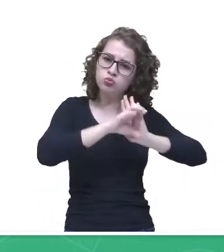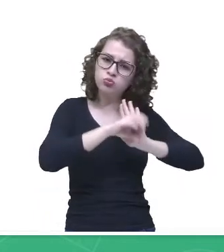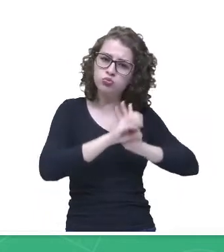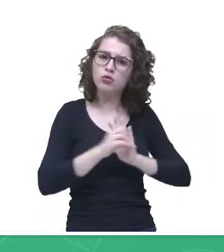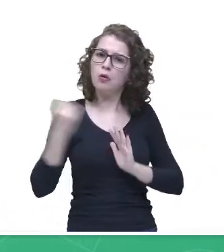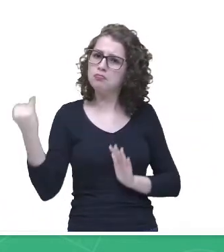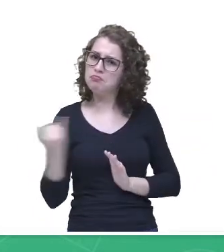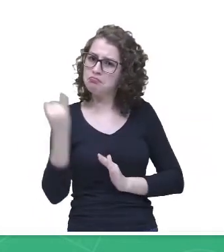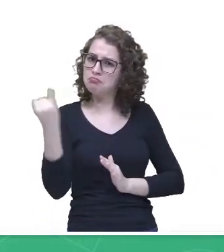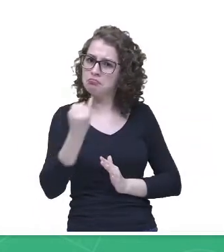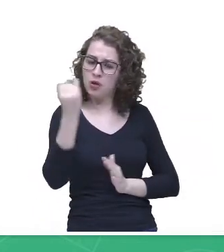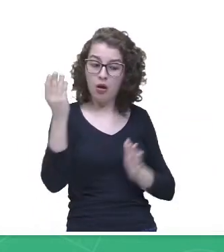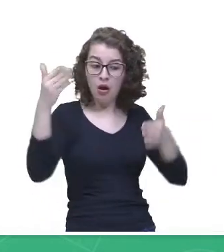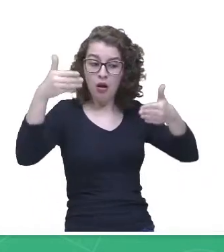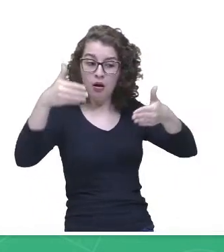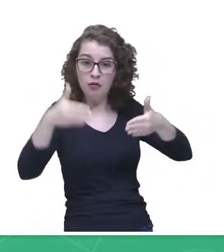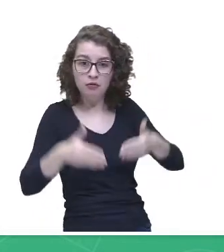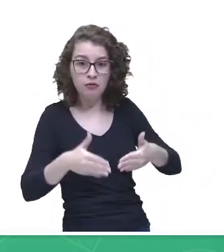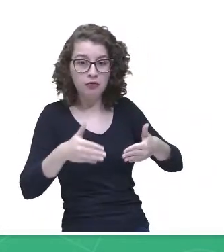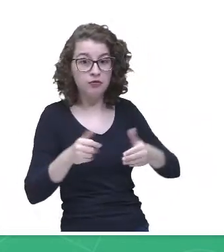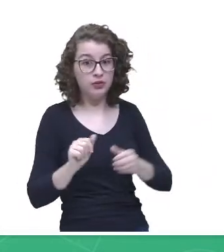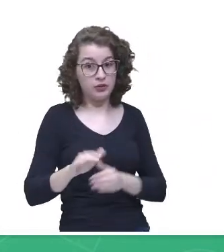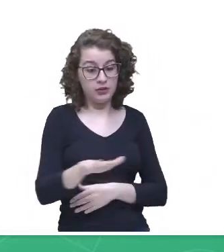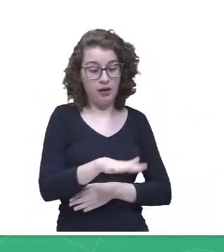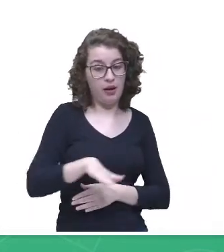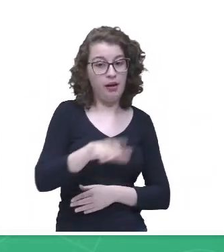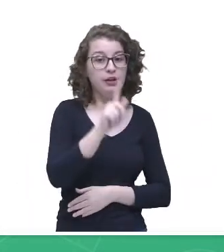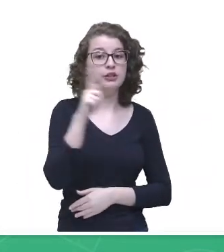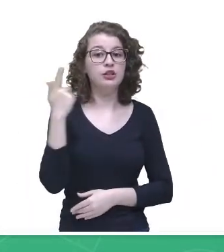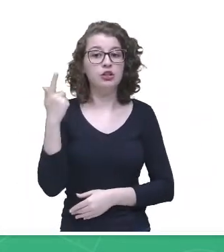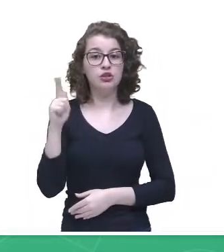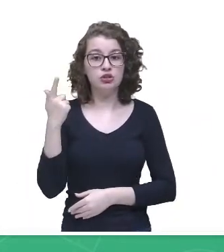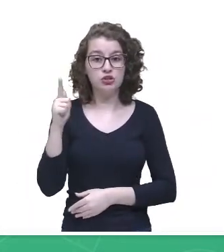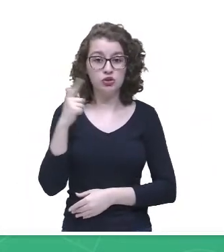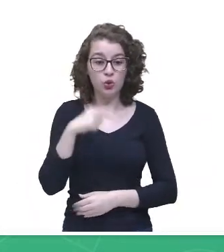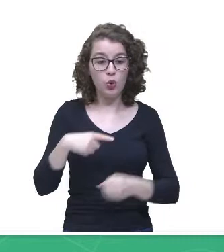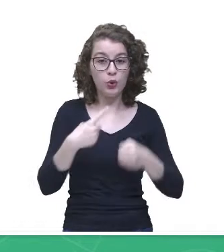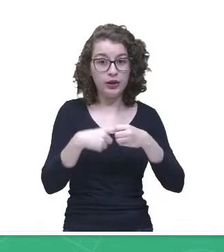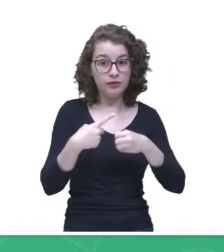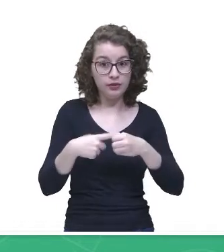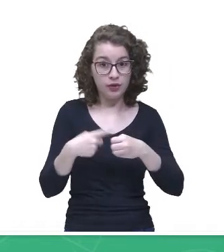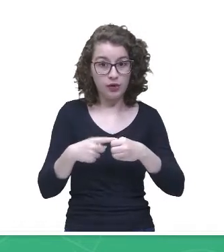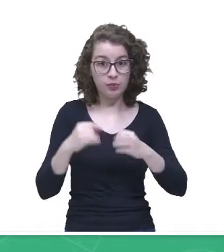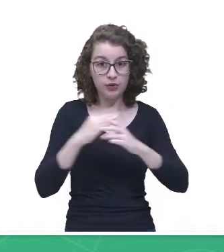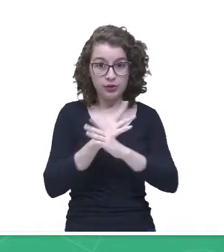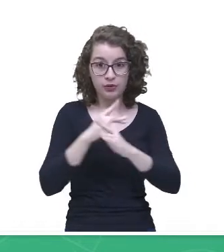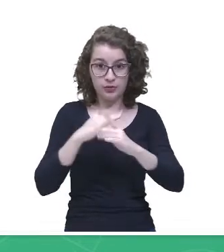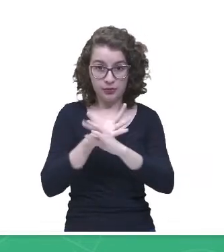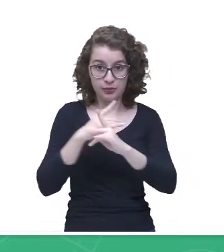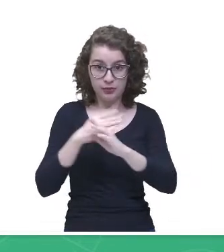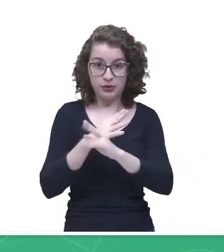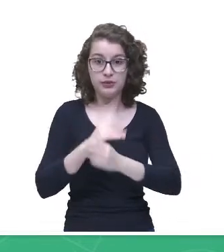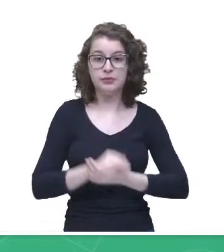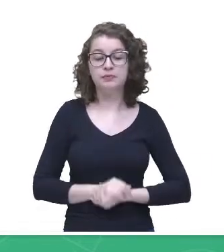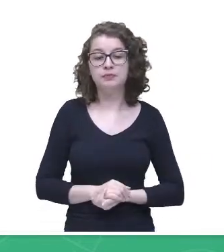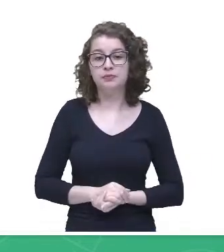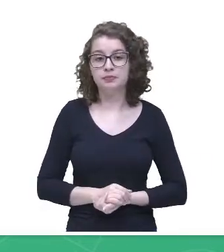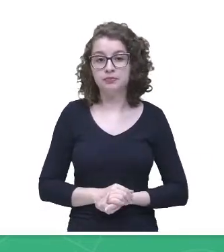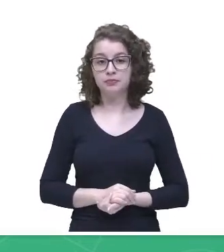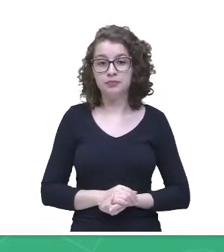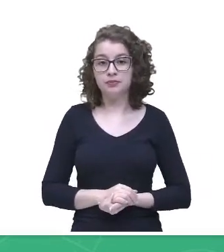importantes voltados à geografia urbana, por assim dizer. Então,